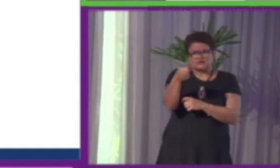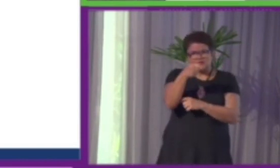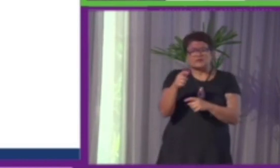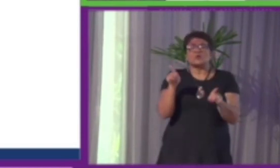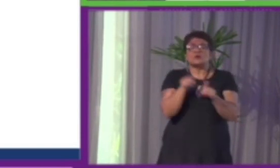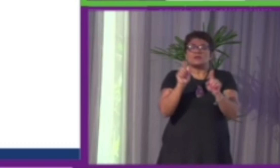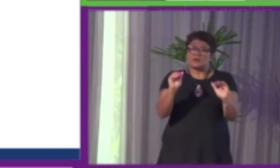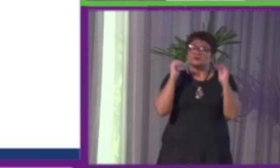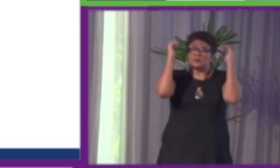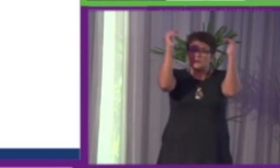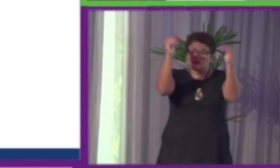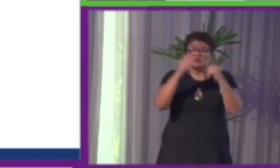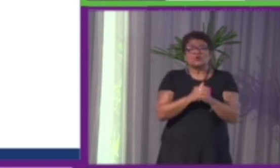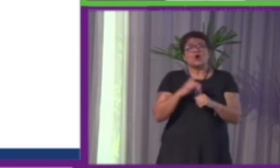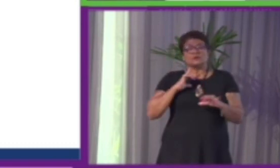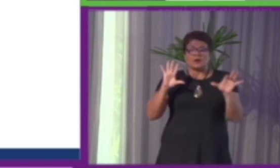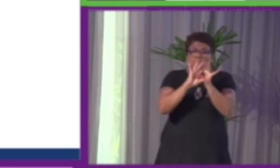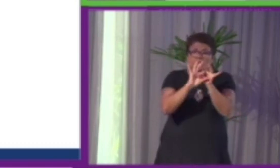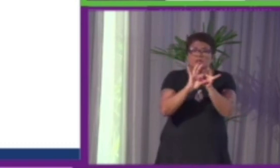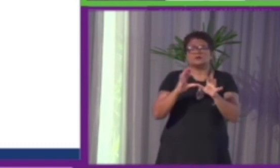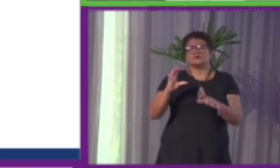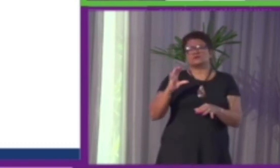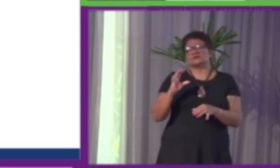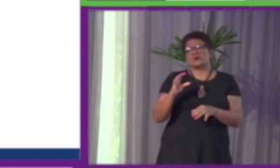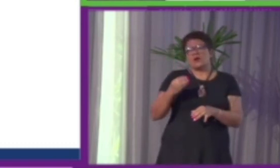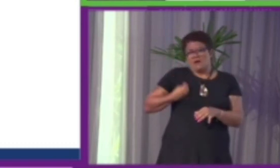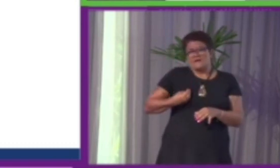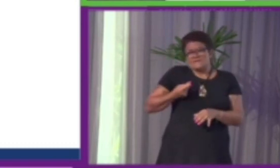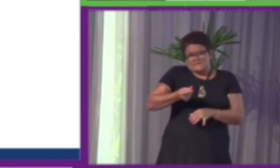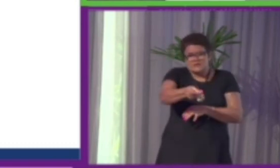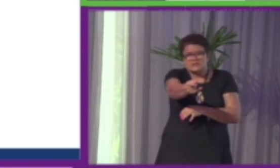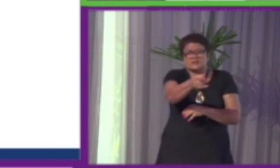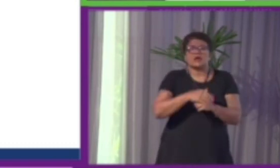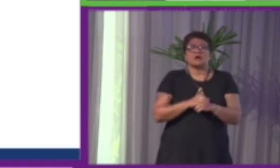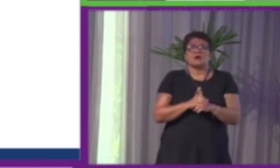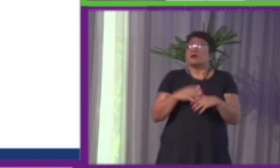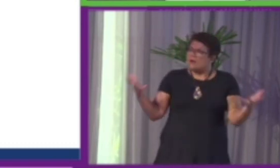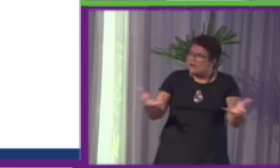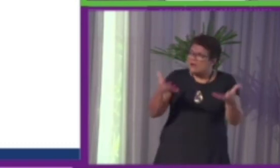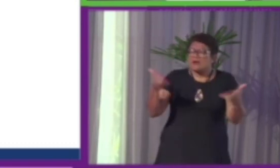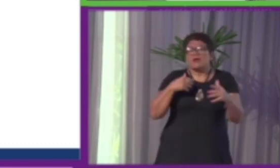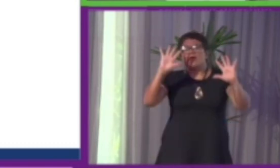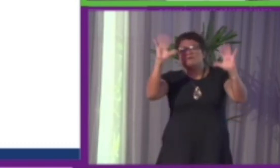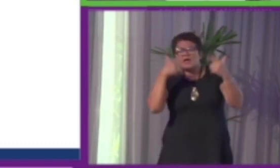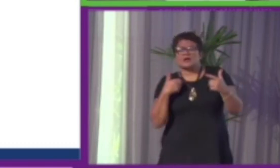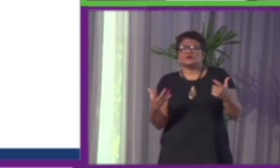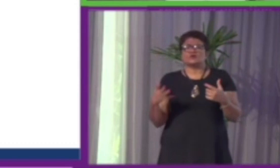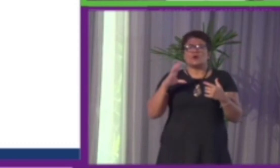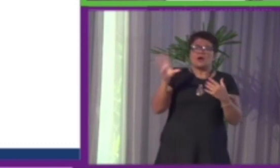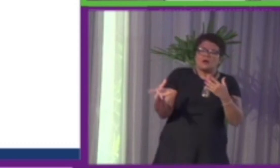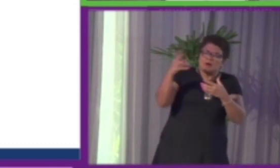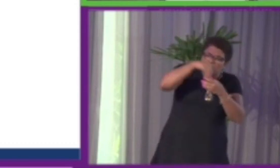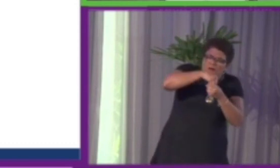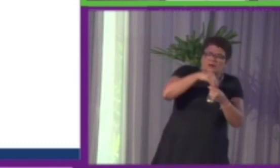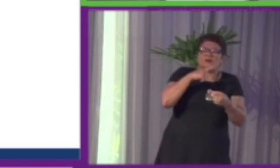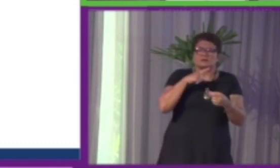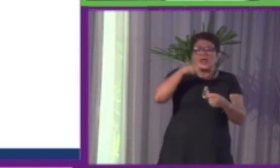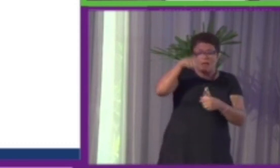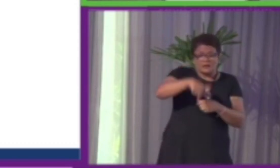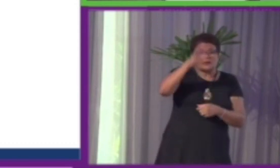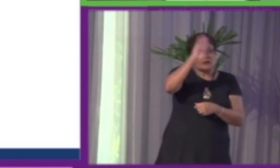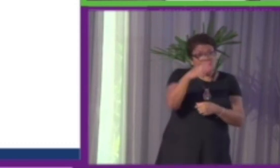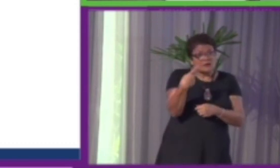Instituto Unidos pela Vida, fazendo eventos de promoção e discutindo a incorporação de medicamento no rol nacional.